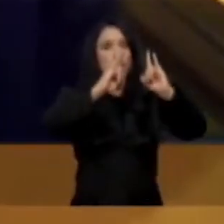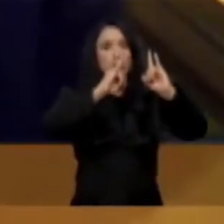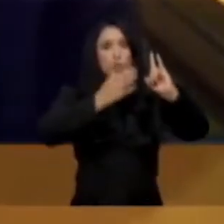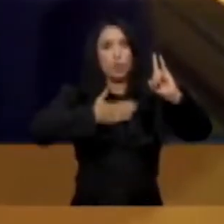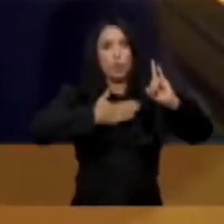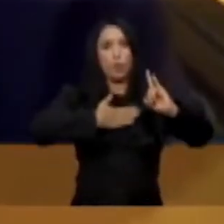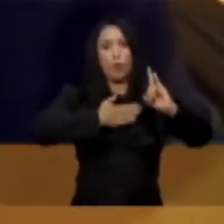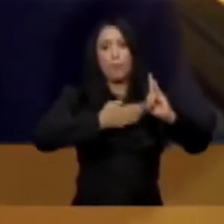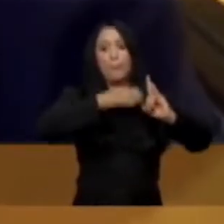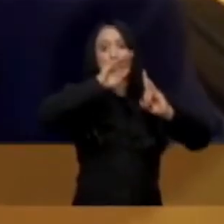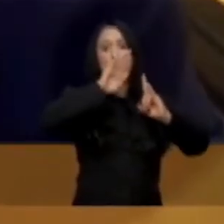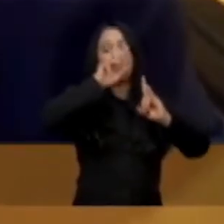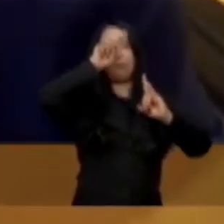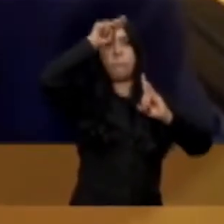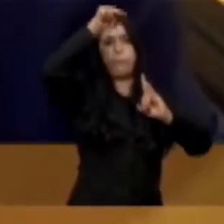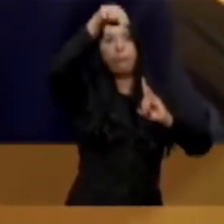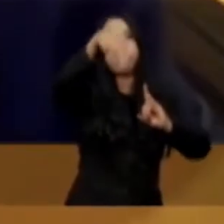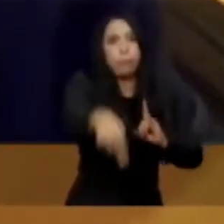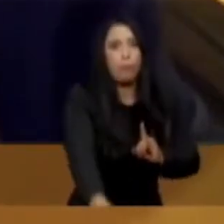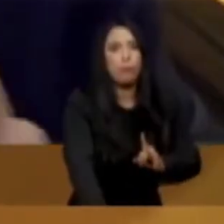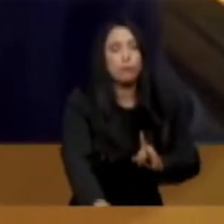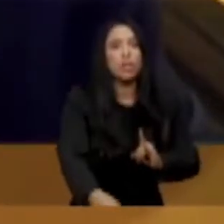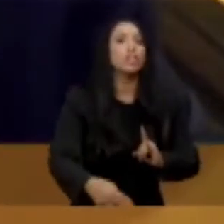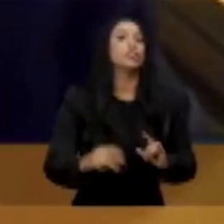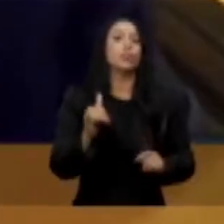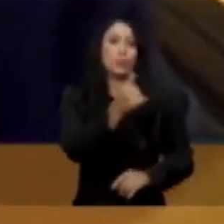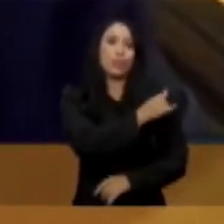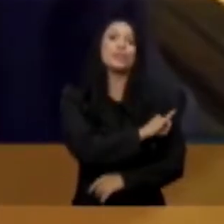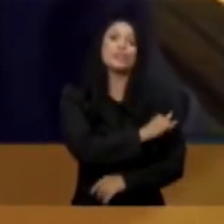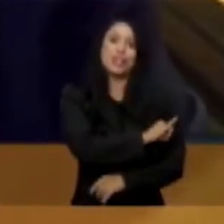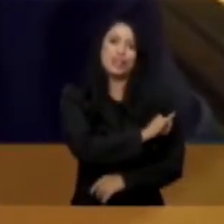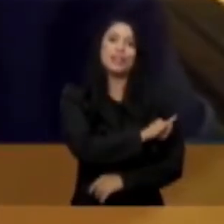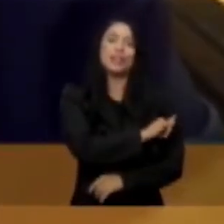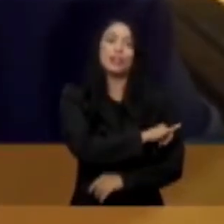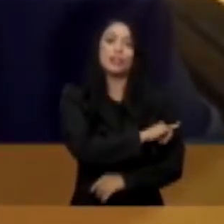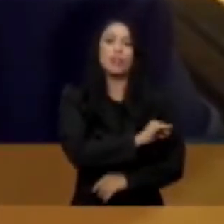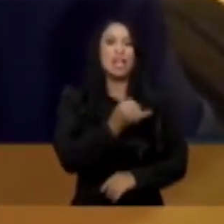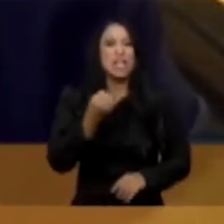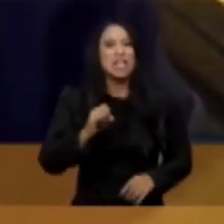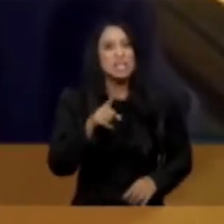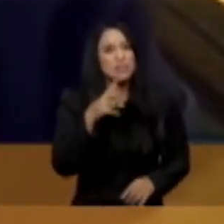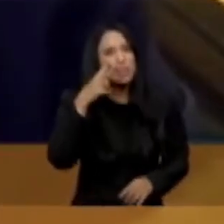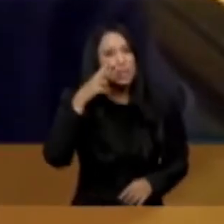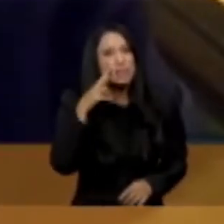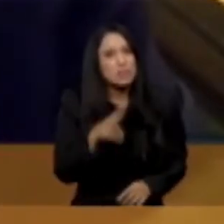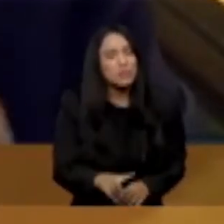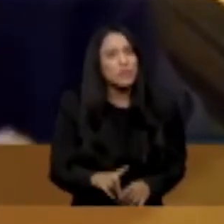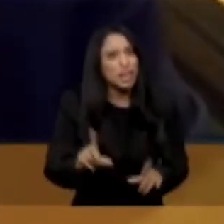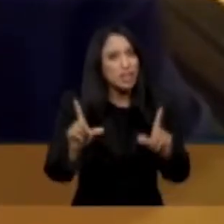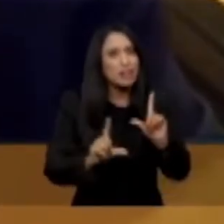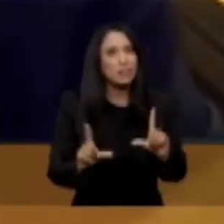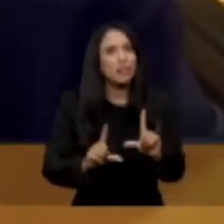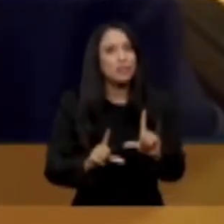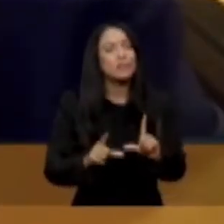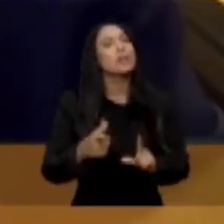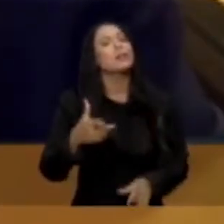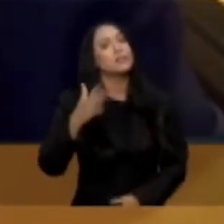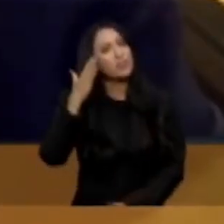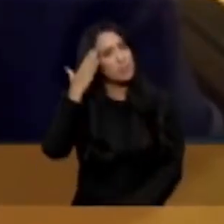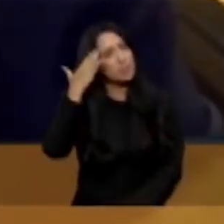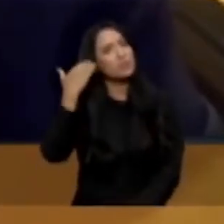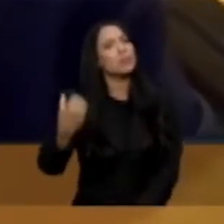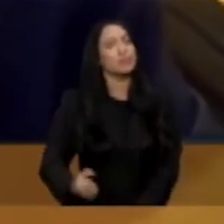Avenida Atlântica, no Rio de Janeiro. Se vossas excelências tiveram a oportunidade de assistir esse programa, saberão e